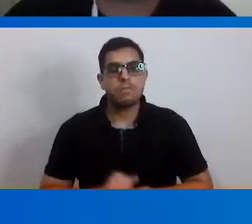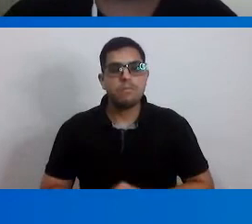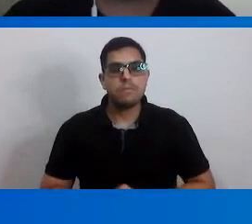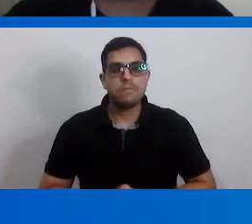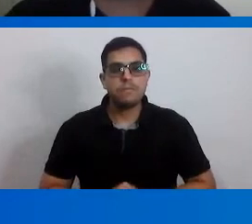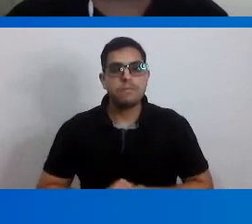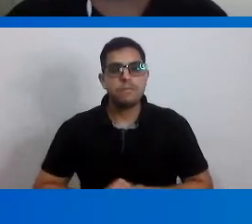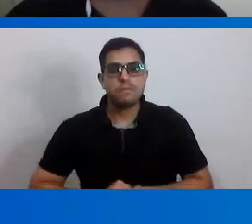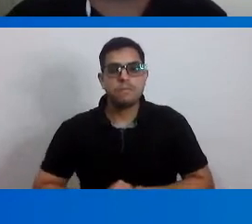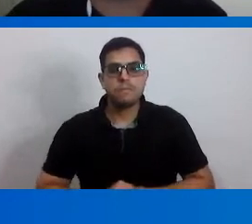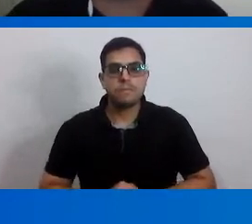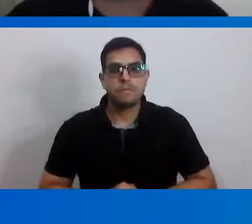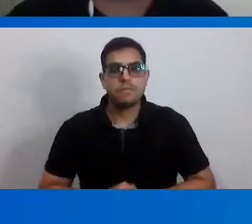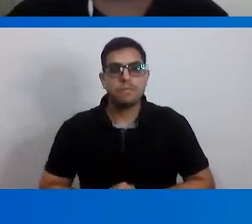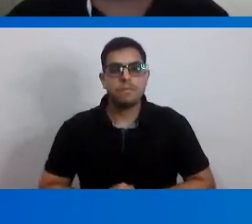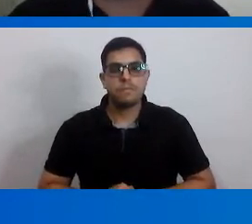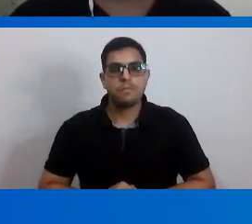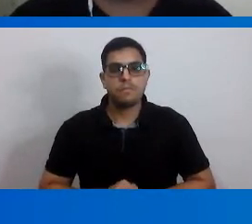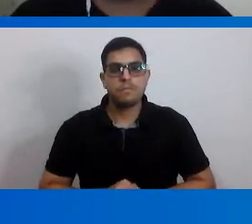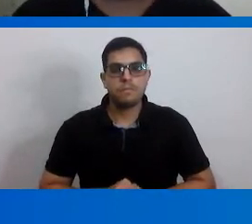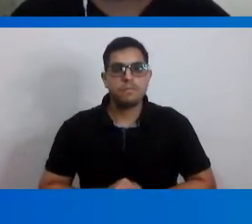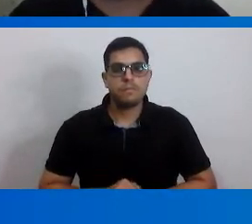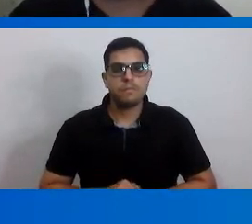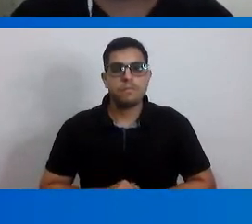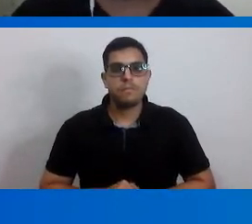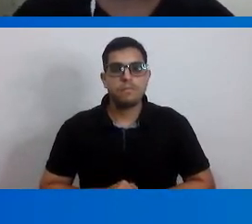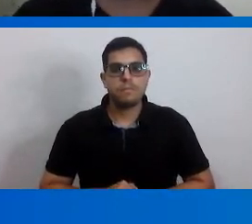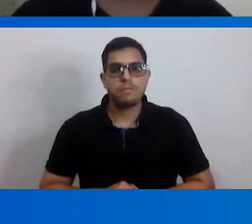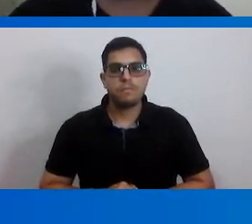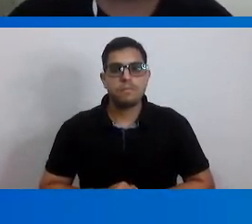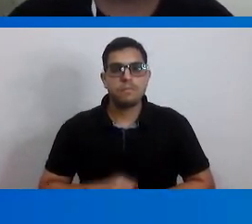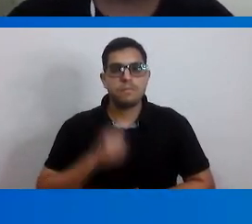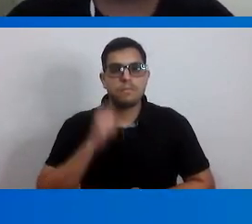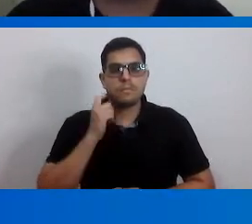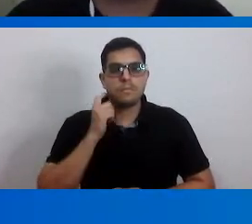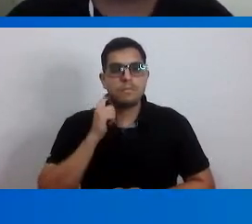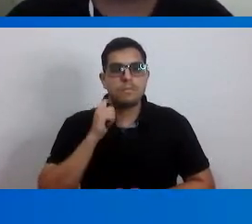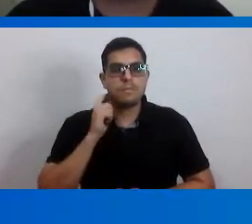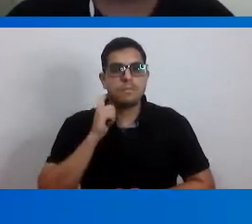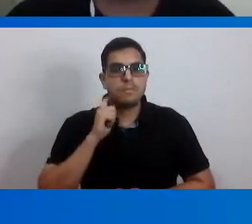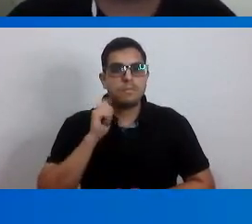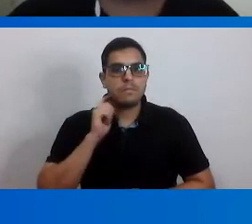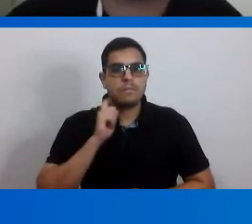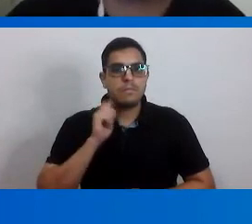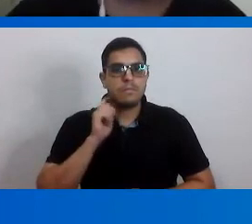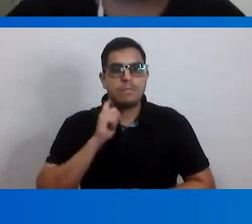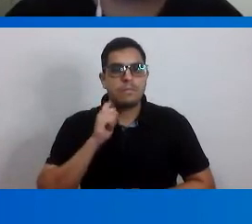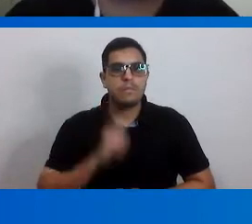quais ferramentas existem para combater a cola entre o aluno e a EAD